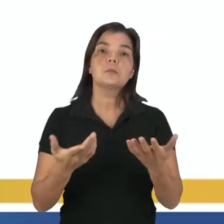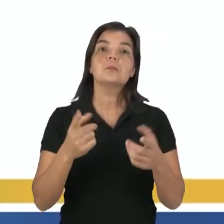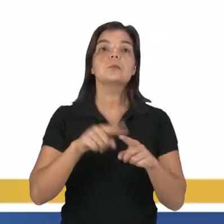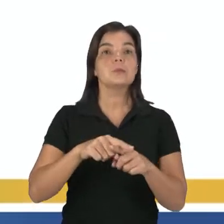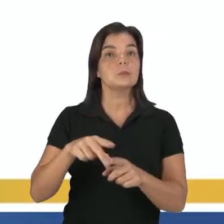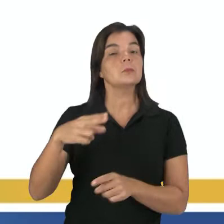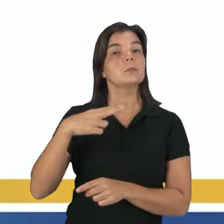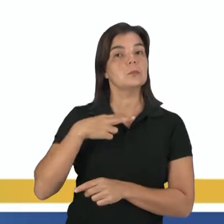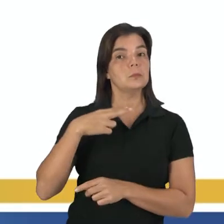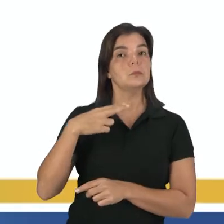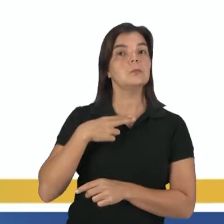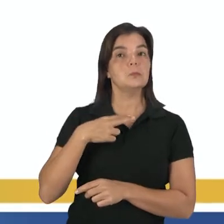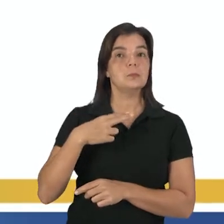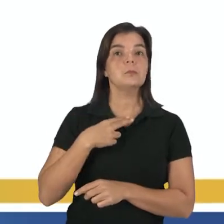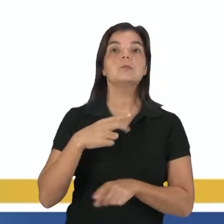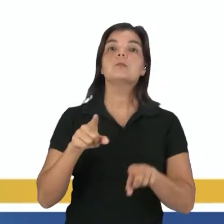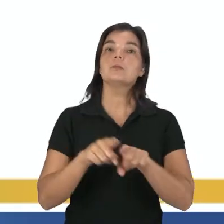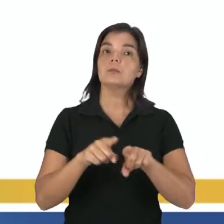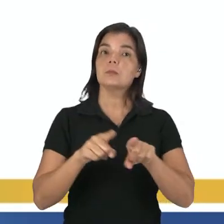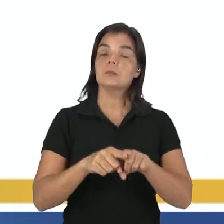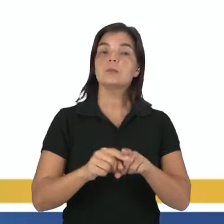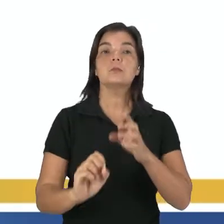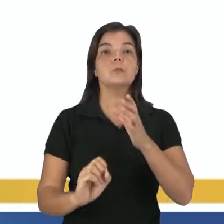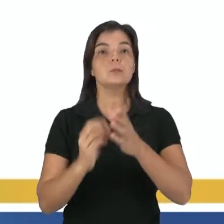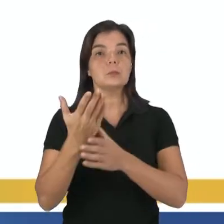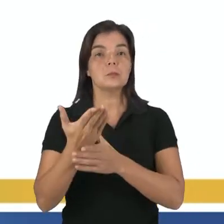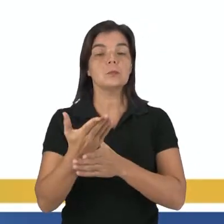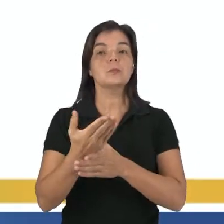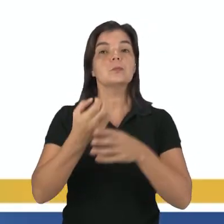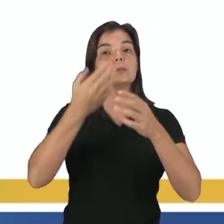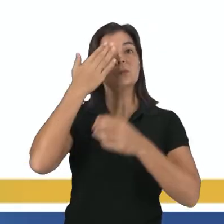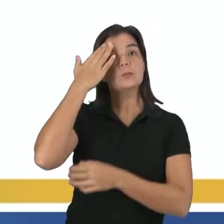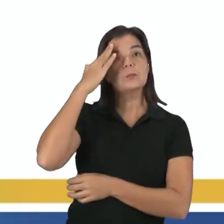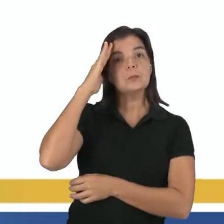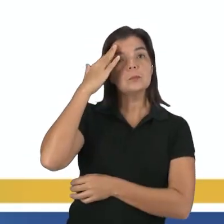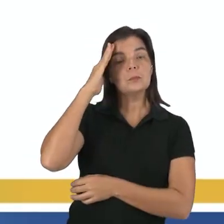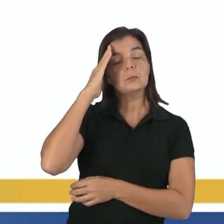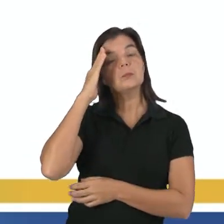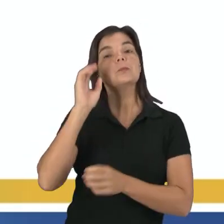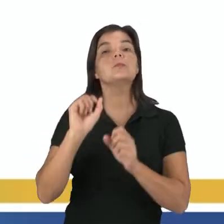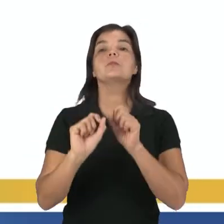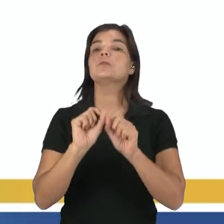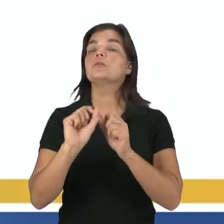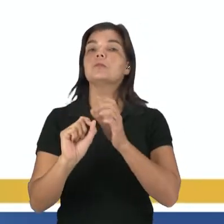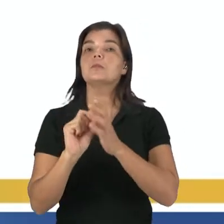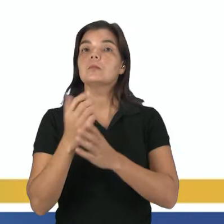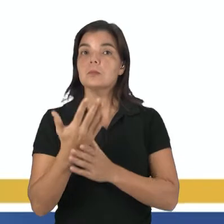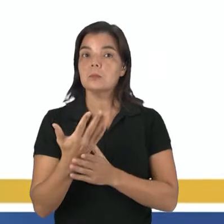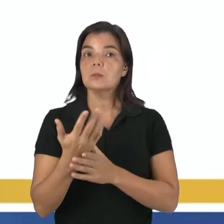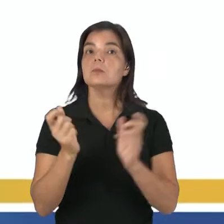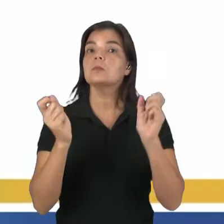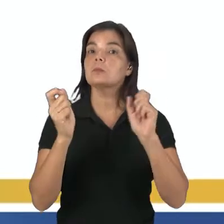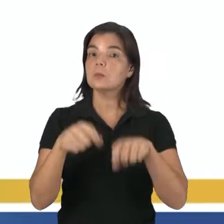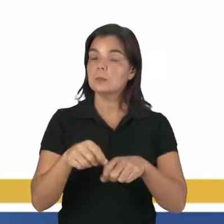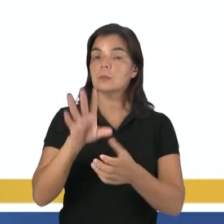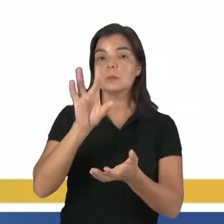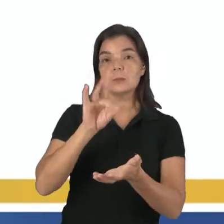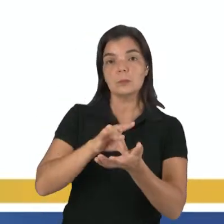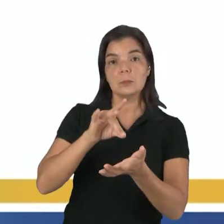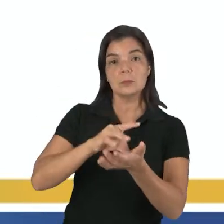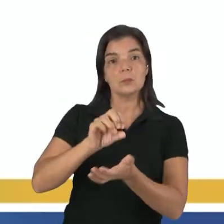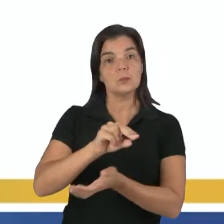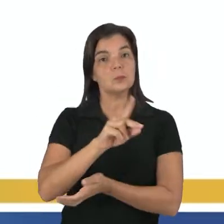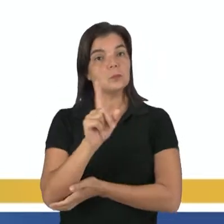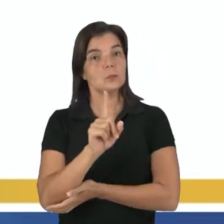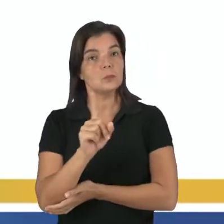modo pessoal, é um modo individual de encarar algum fato. É uma interpretação dos fatos, que pode